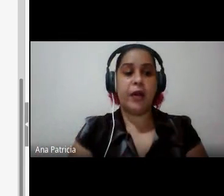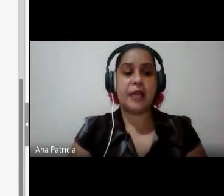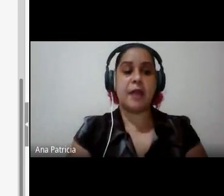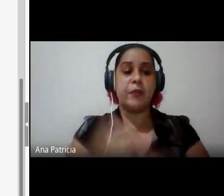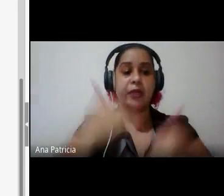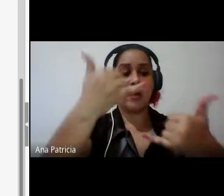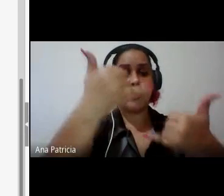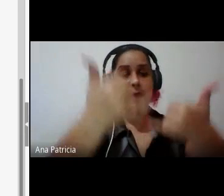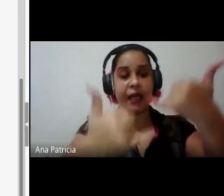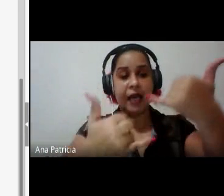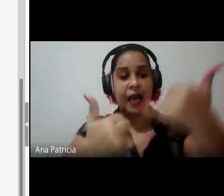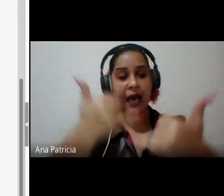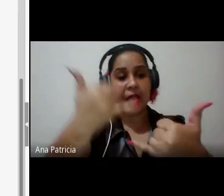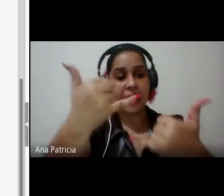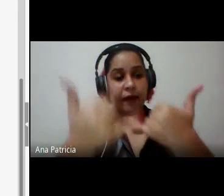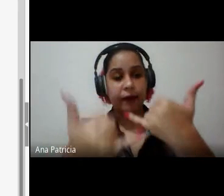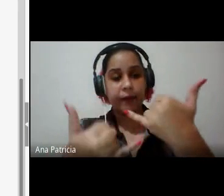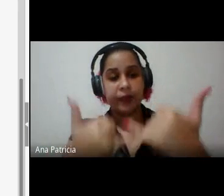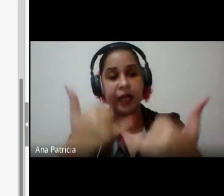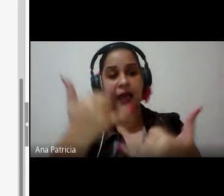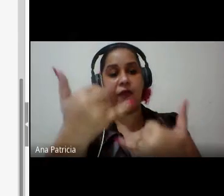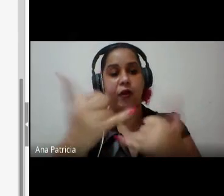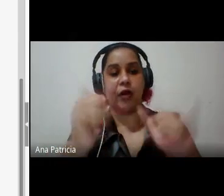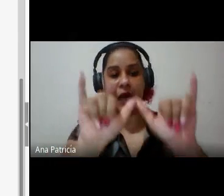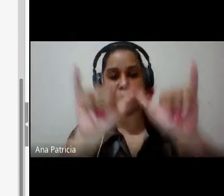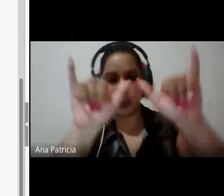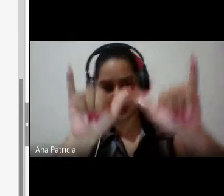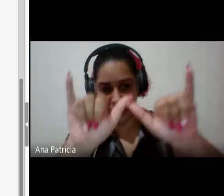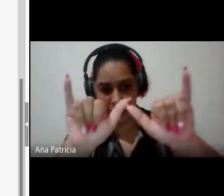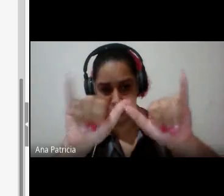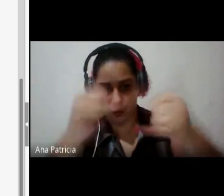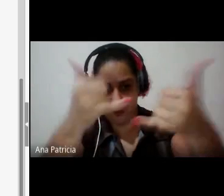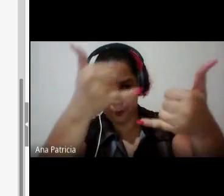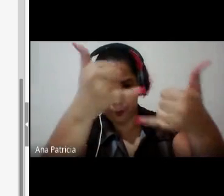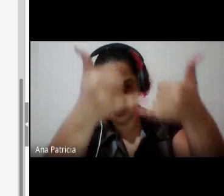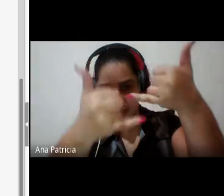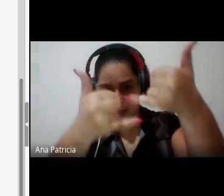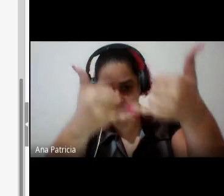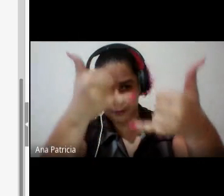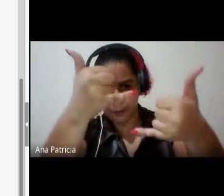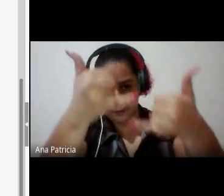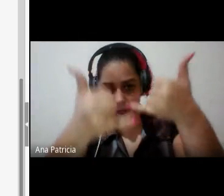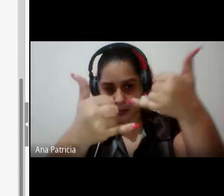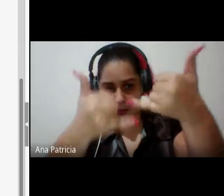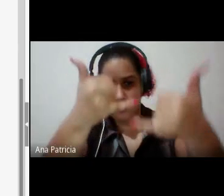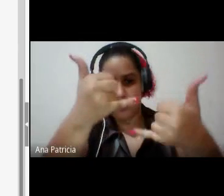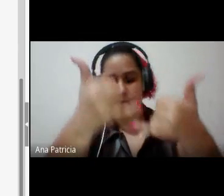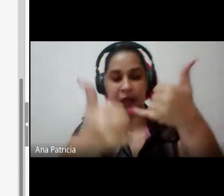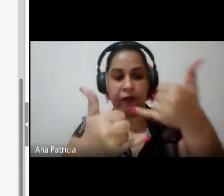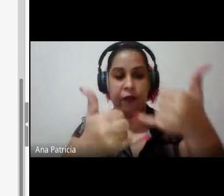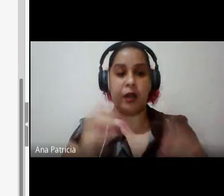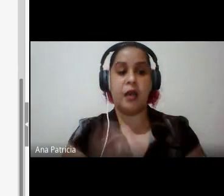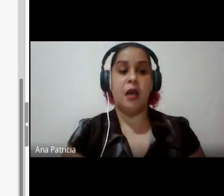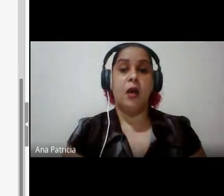Por exemplo, o sinal de brincar, que é aqui fora, as duas mãos em Y, ó, passa assim, é